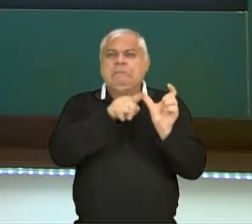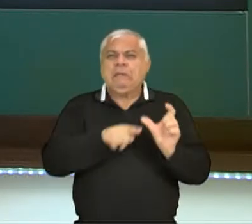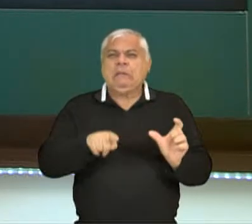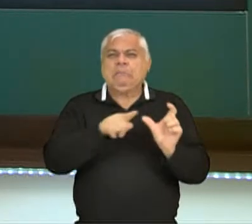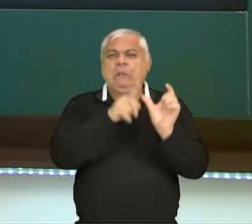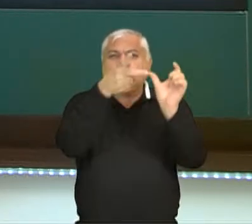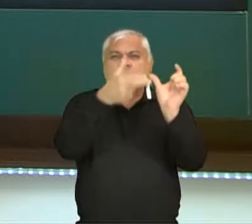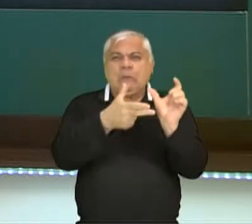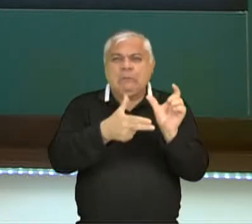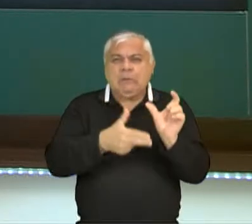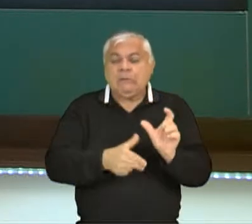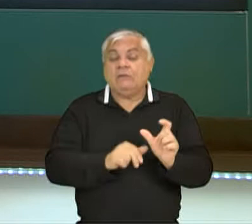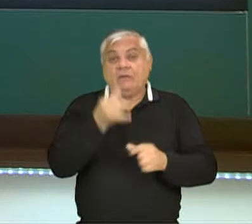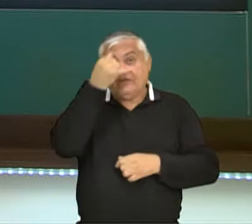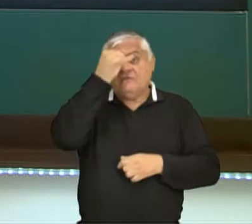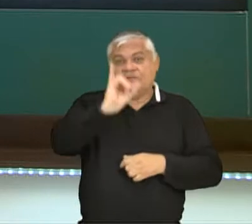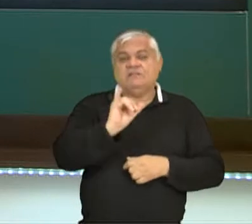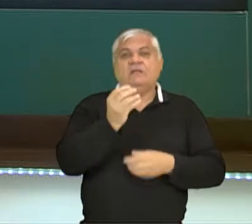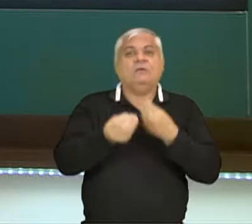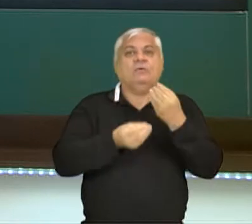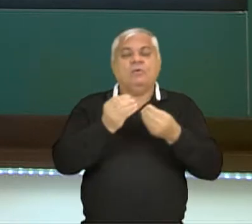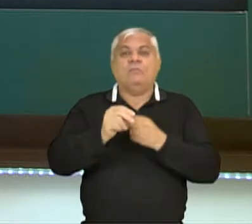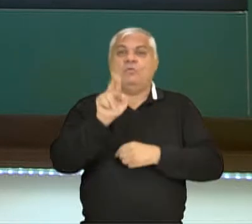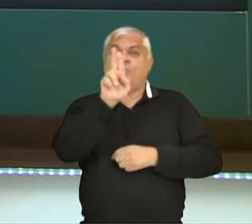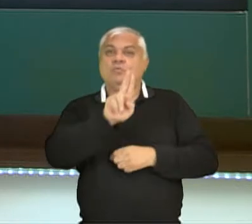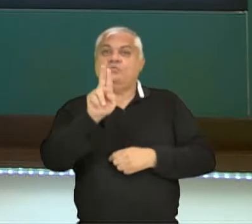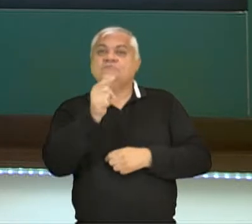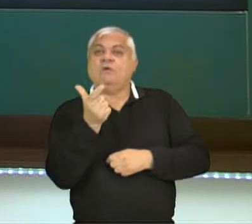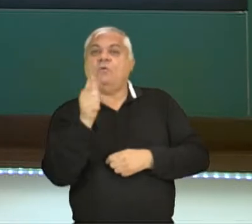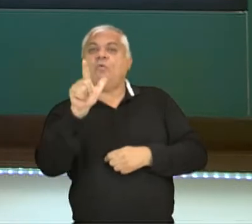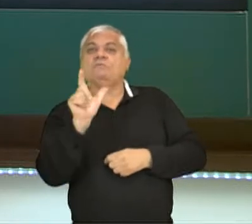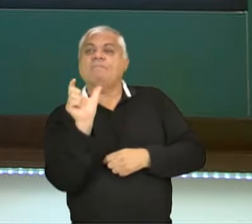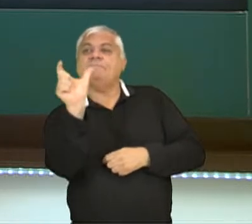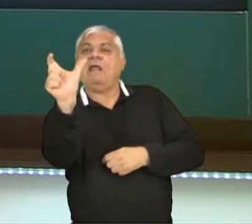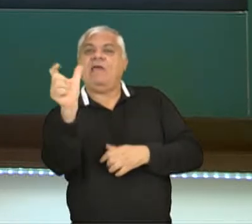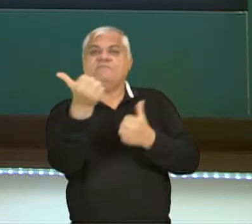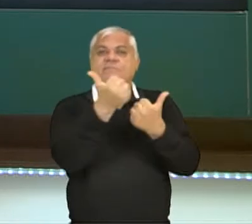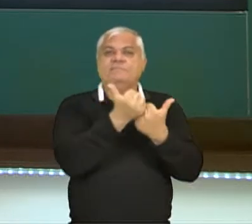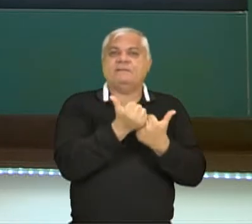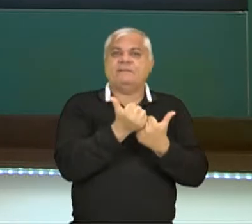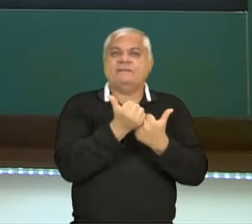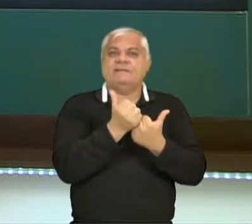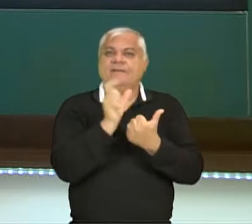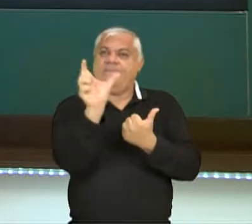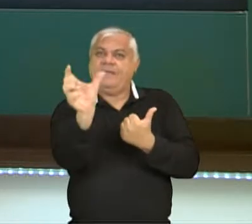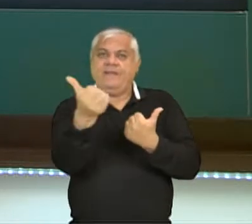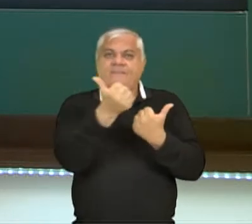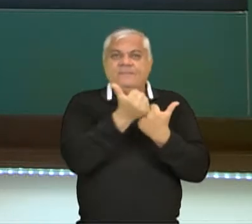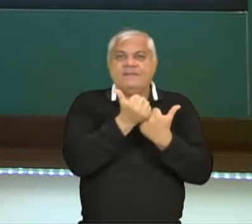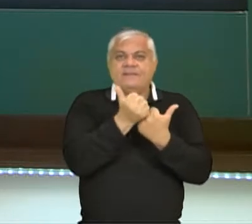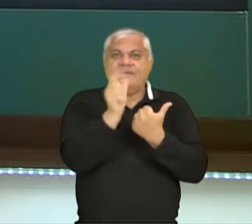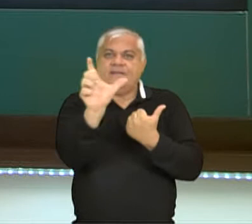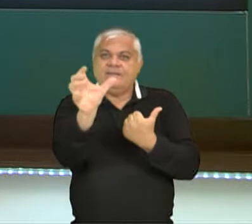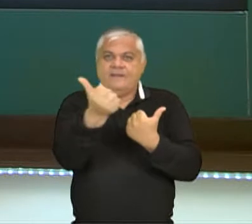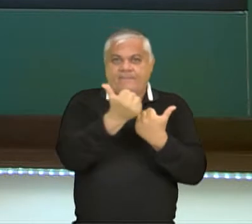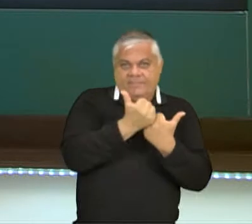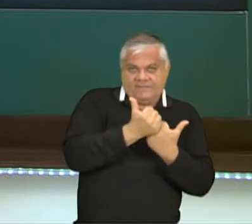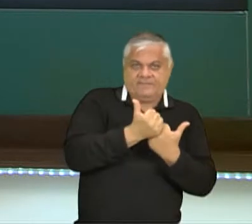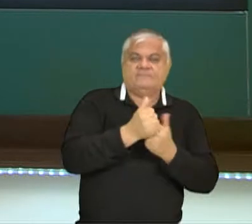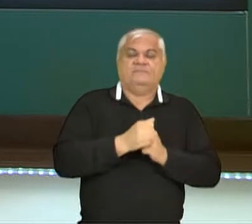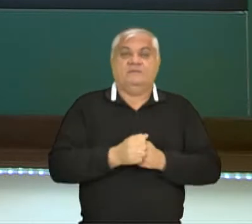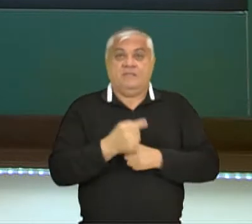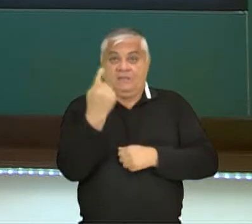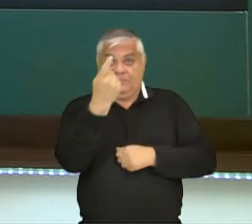maior coesão, nós utilizamos algumas palavras para substituir outras. Então, na primeira